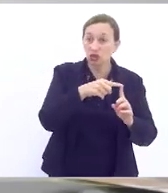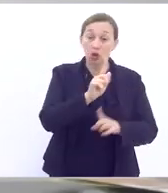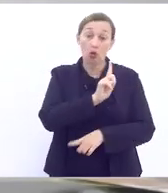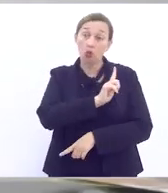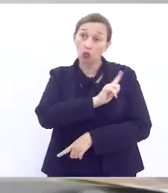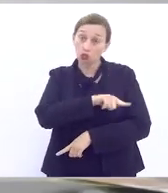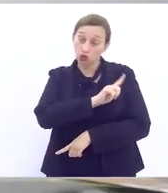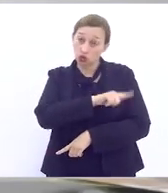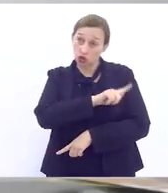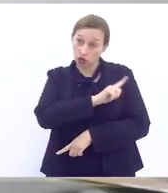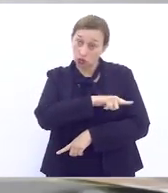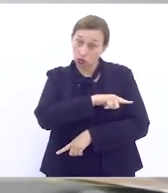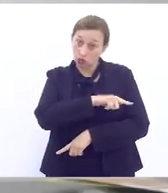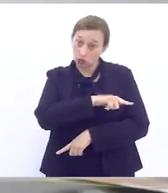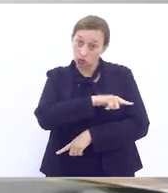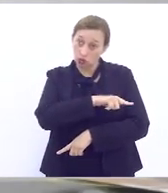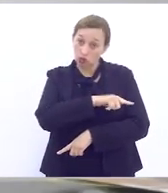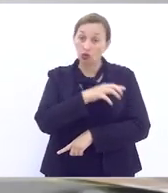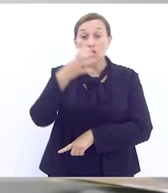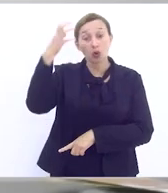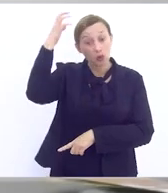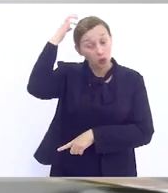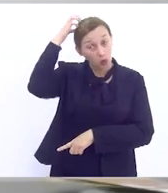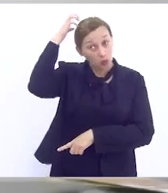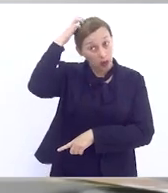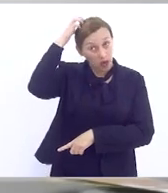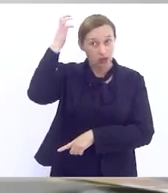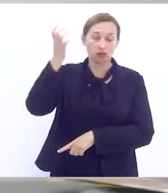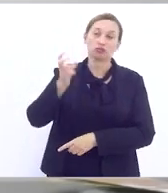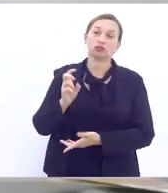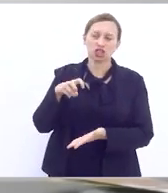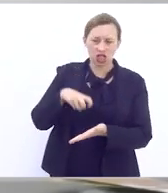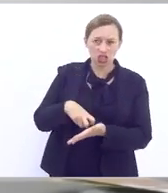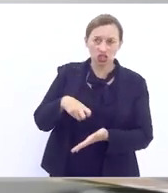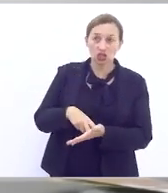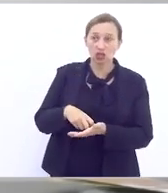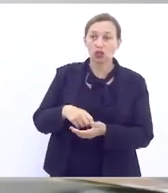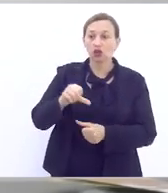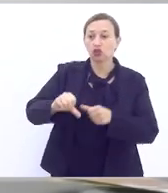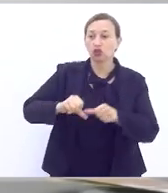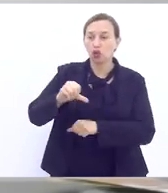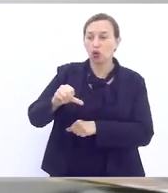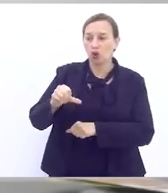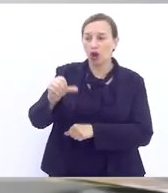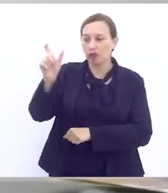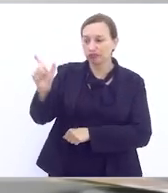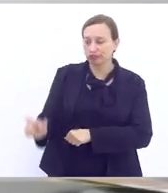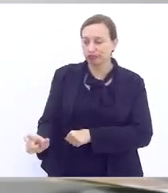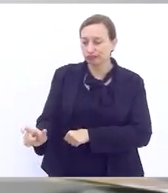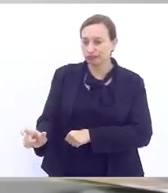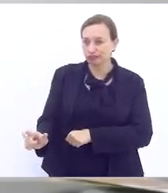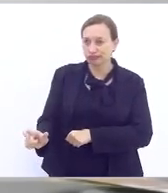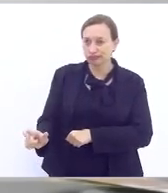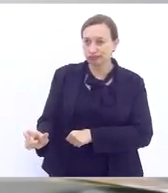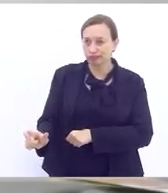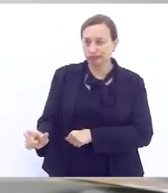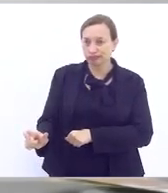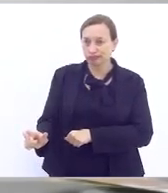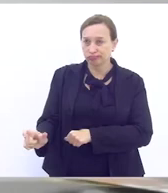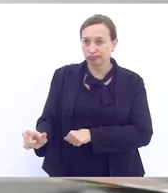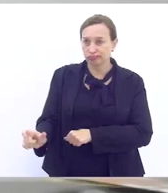gestor se fosse punido Trocaram o gestor ser punido por dia